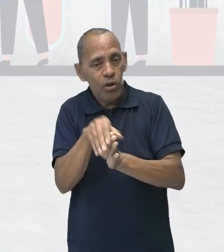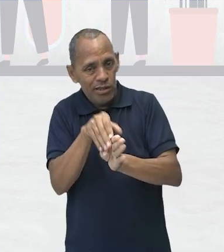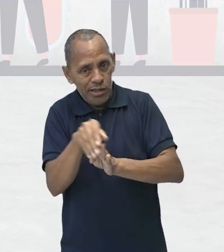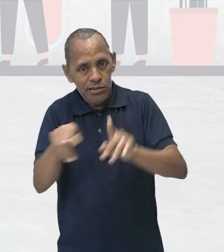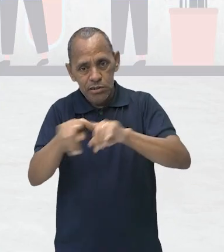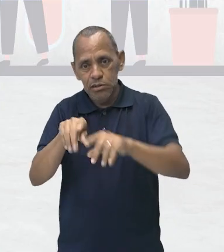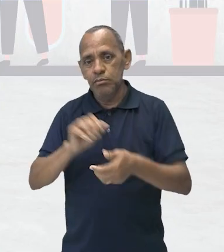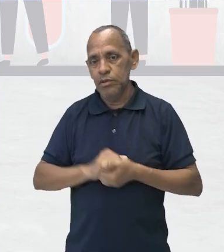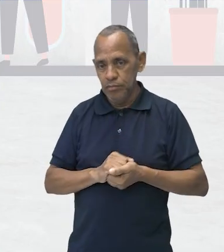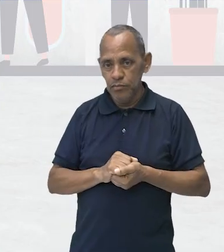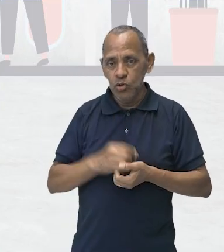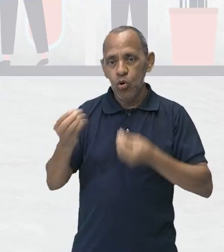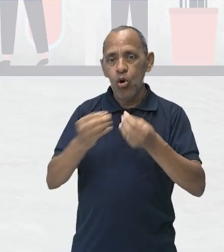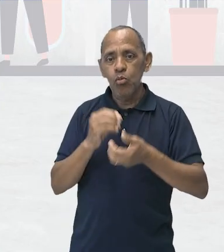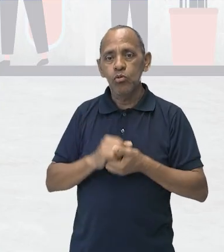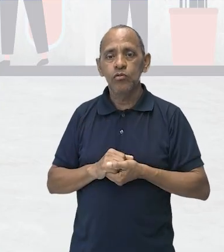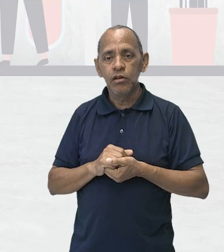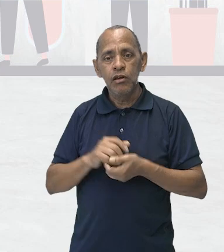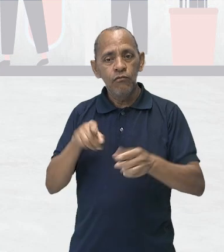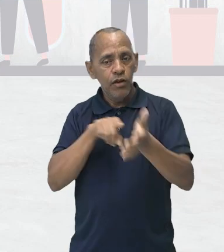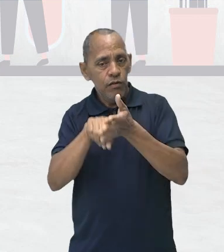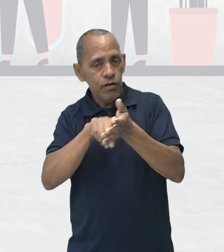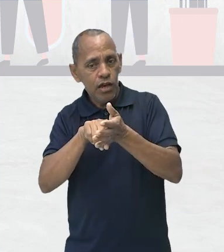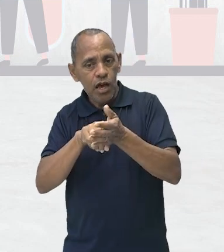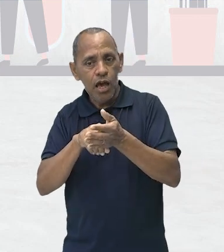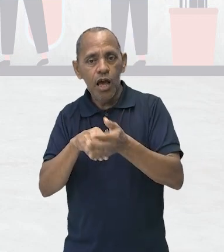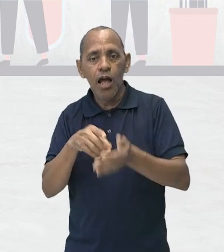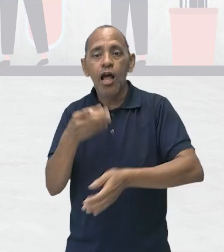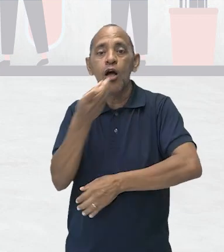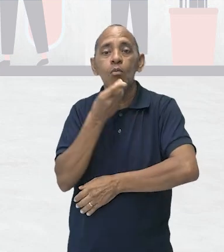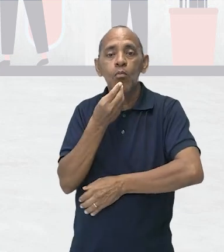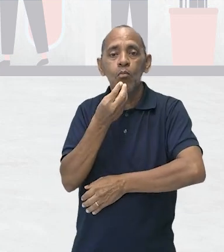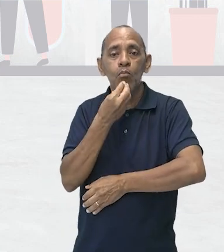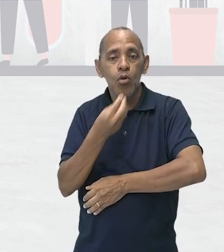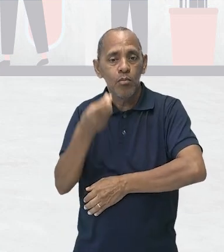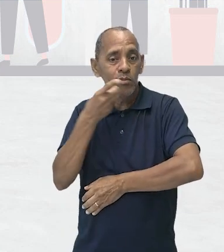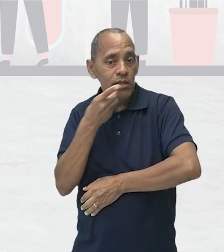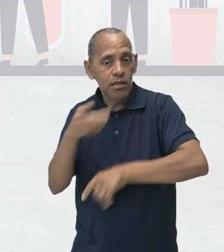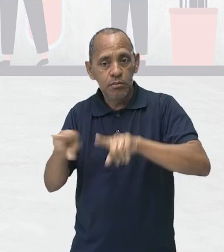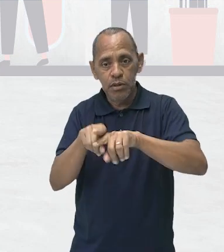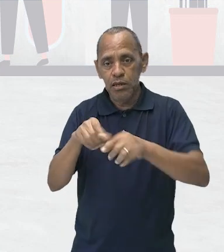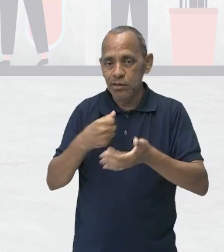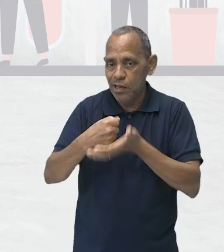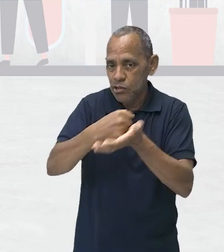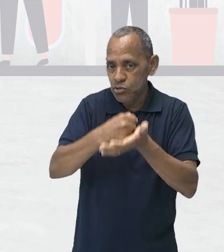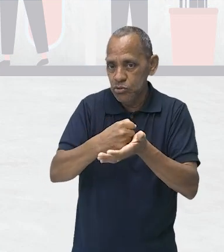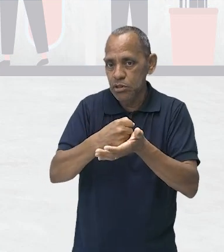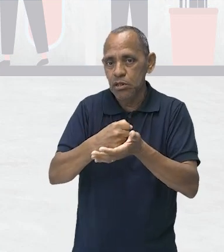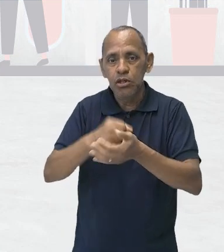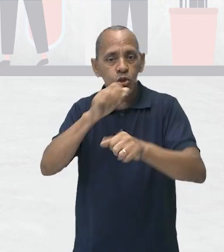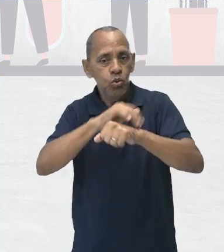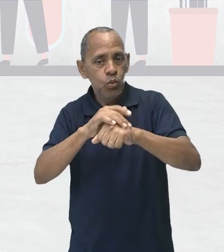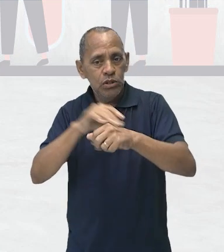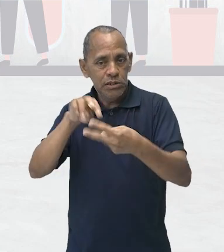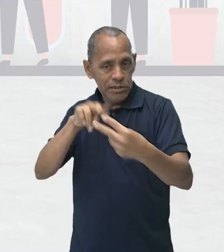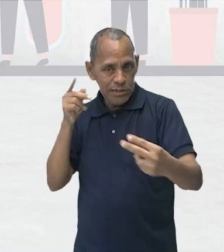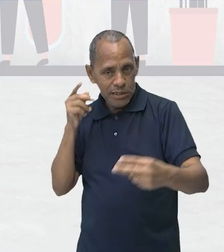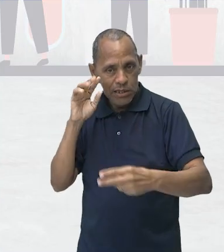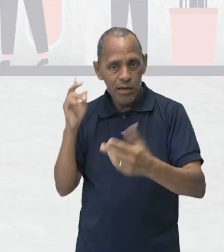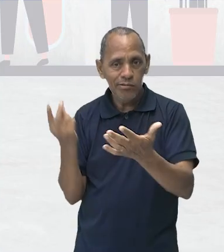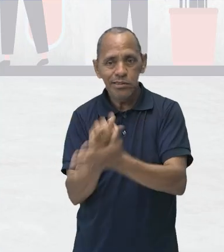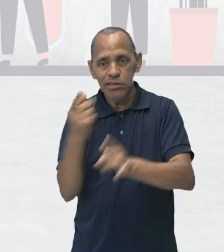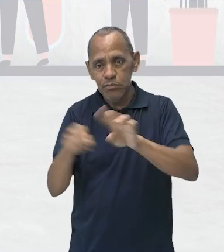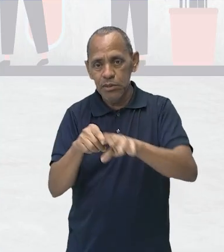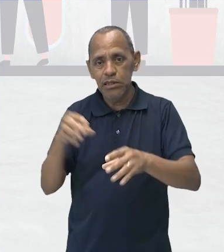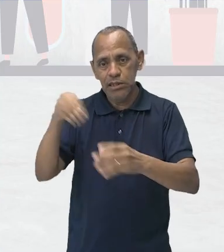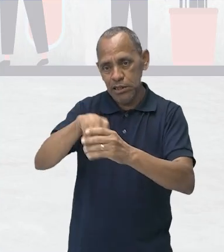O aconselhamento genético ajuda a estimar a probabilidade de doenças genéticas ocorrerem ou se repetirem em uma